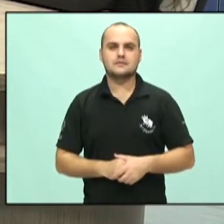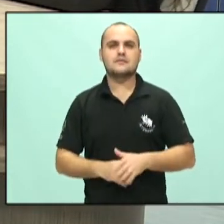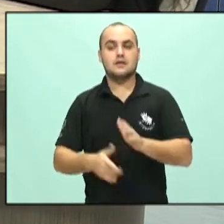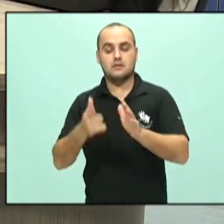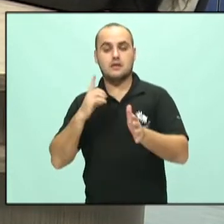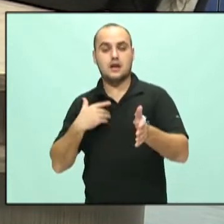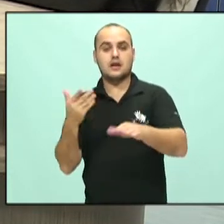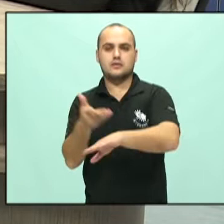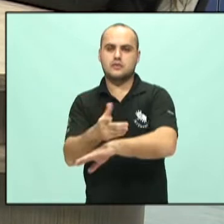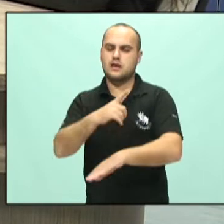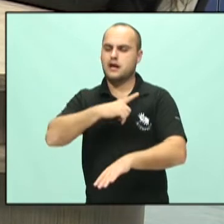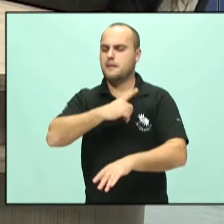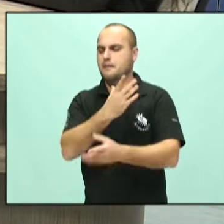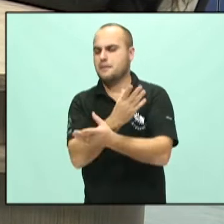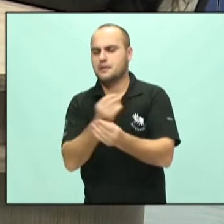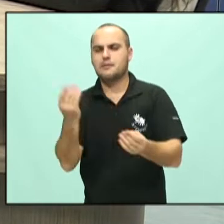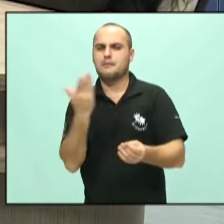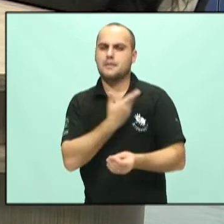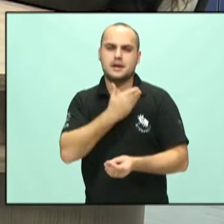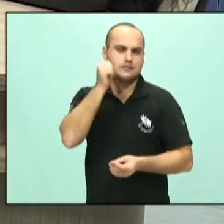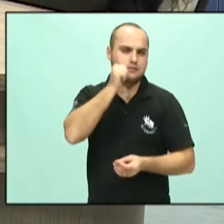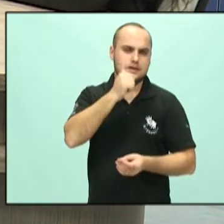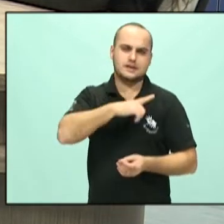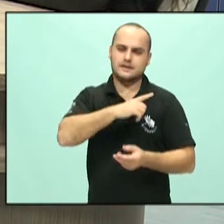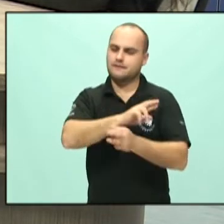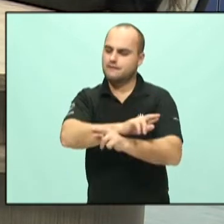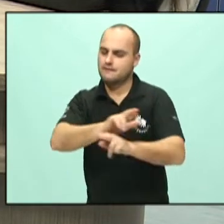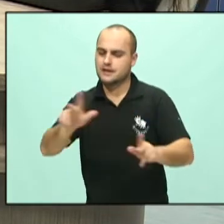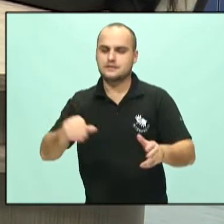gente tem muitas colegas mulheres. E